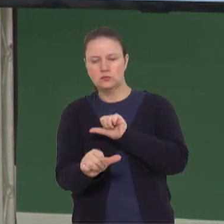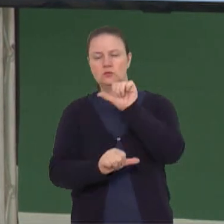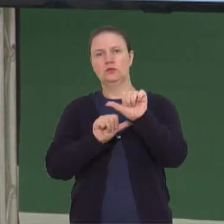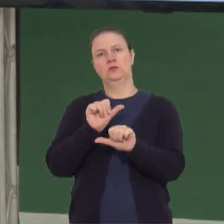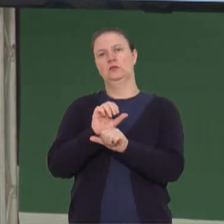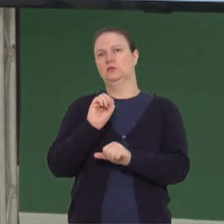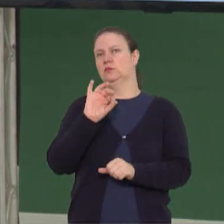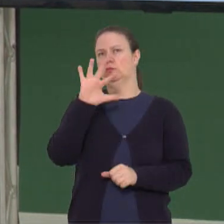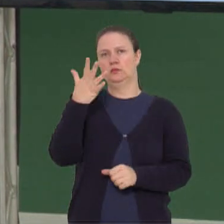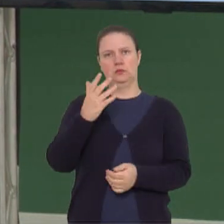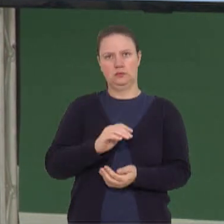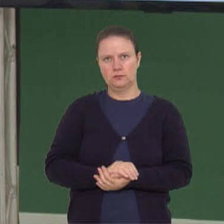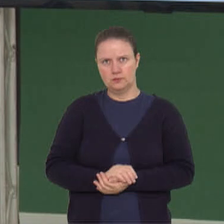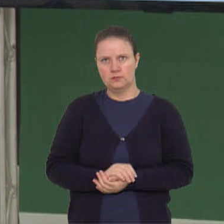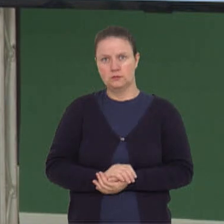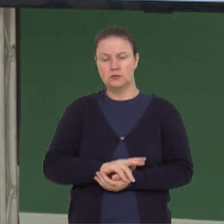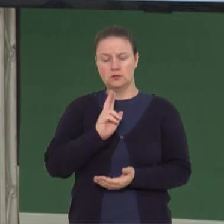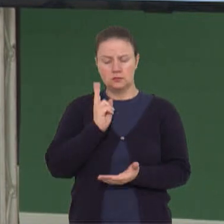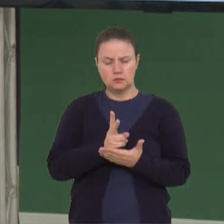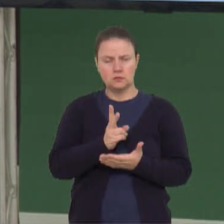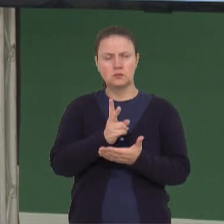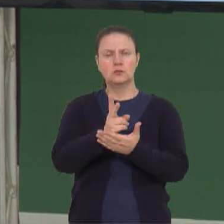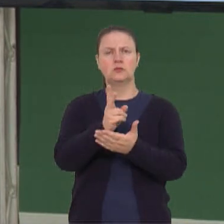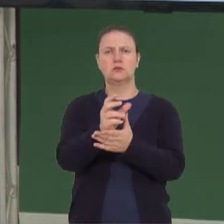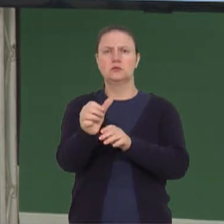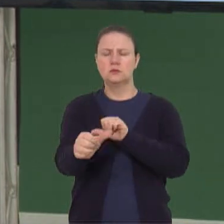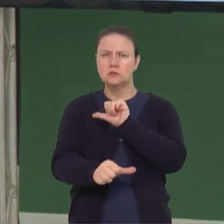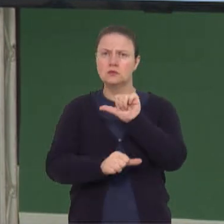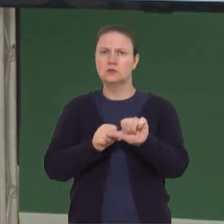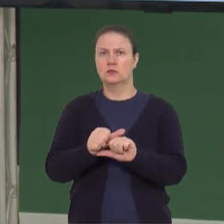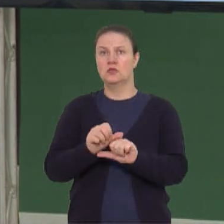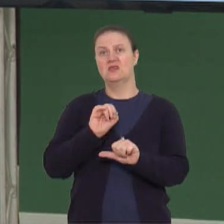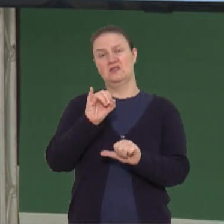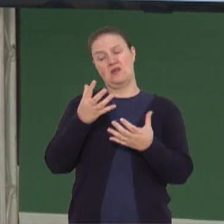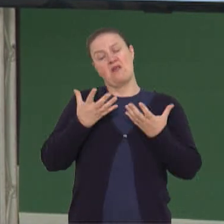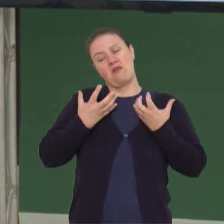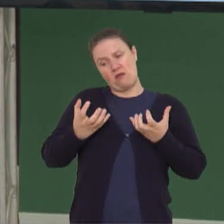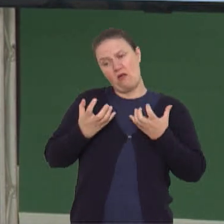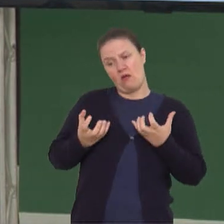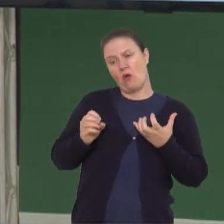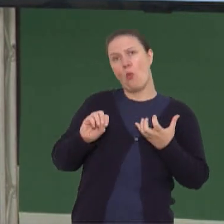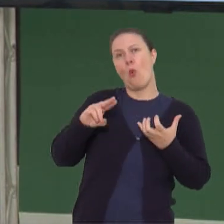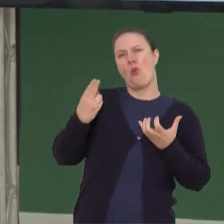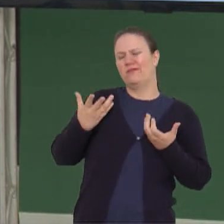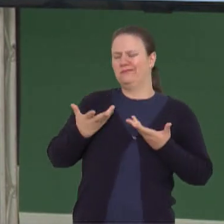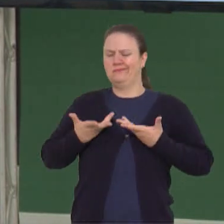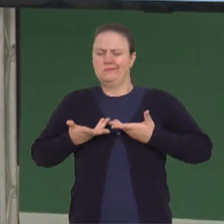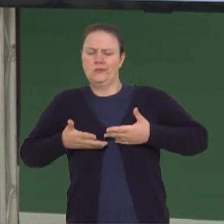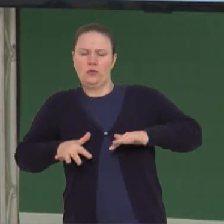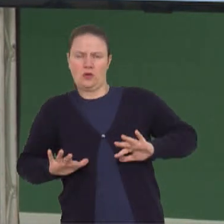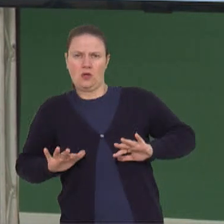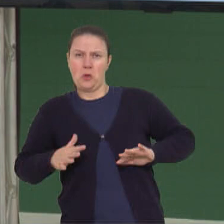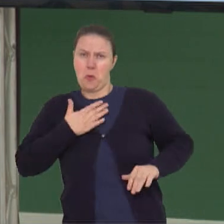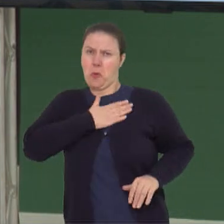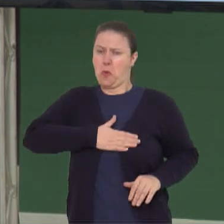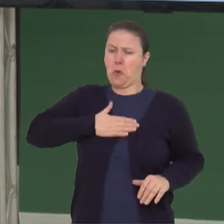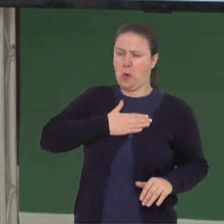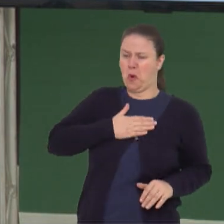que tudo sempre se transforma. Nós querendo ou não, nós gostando ou